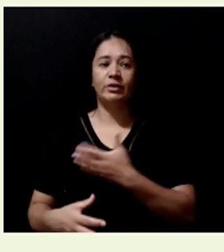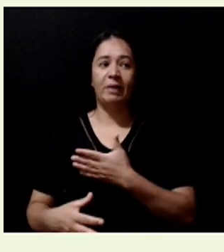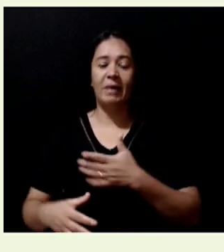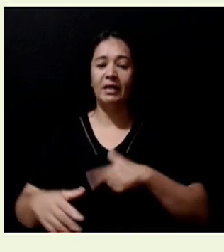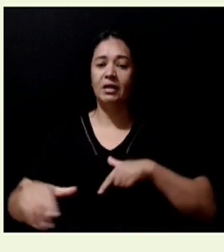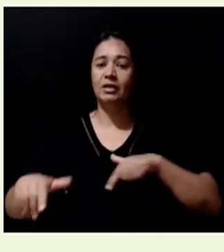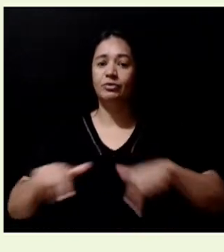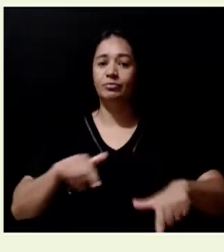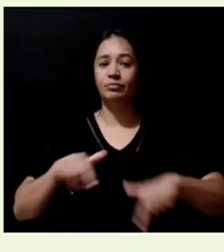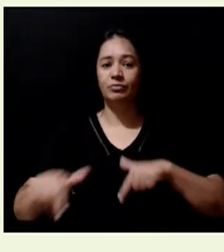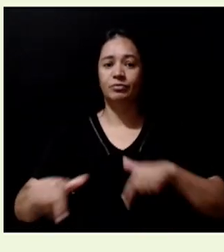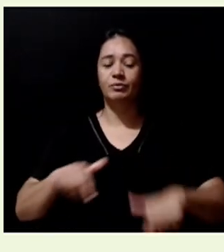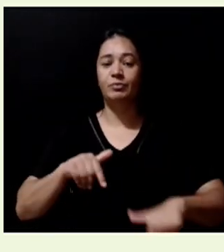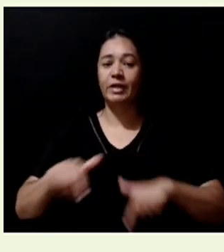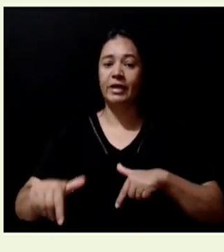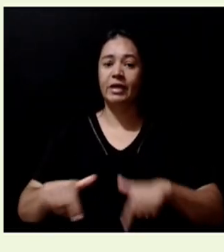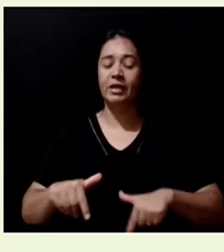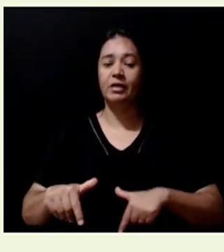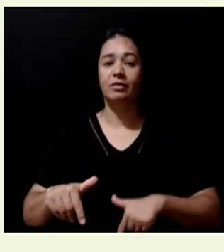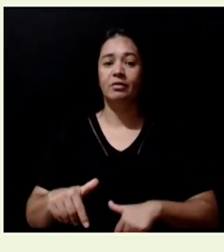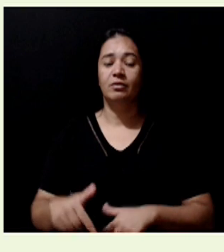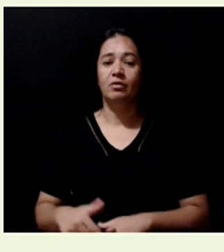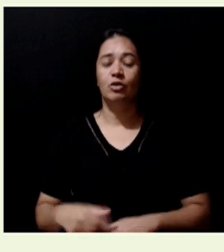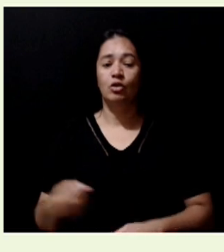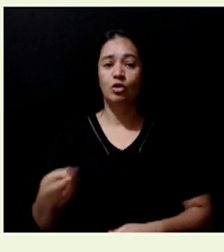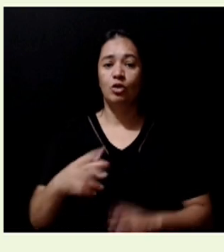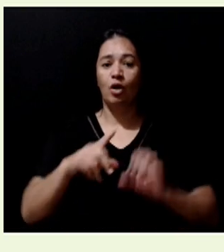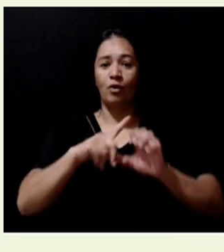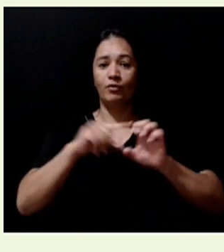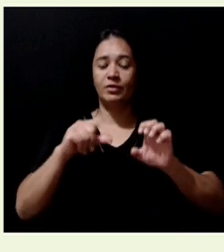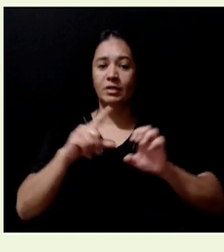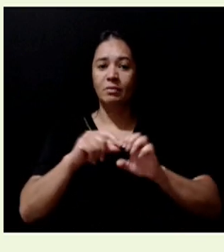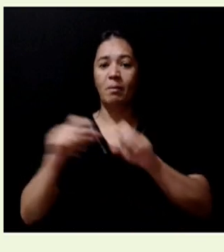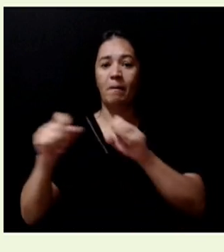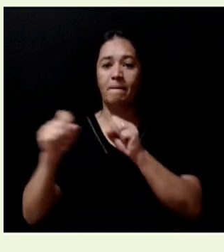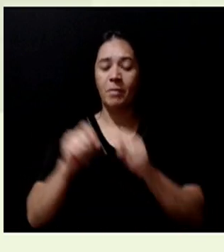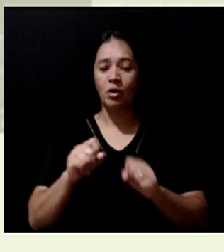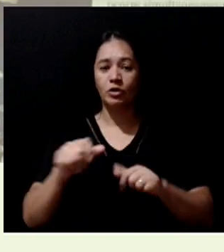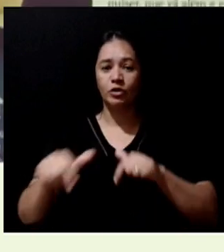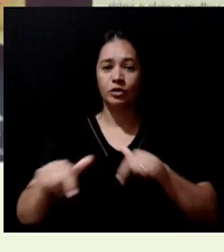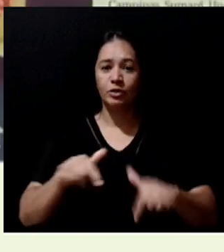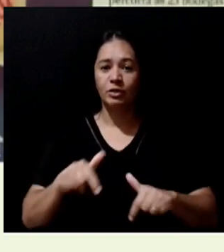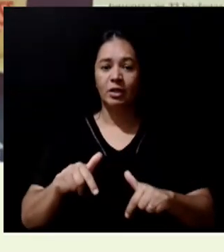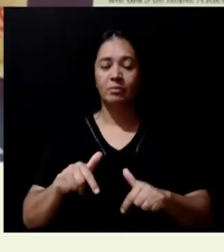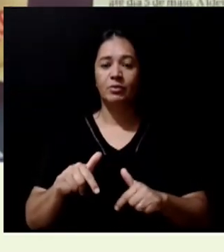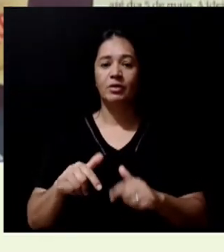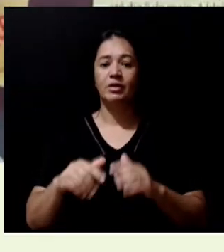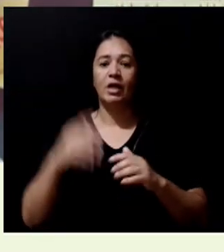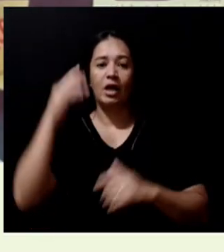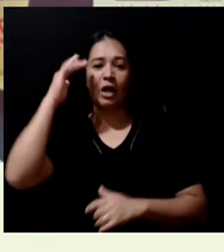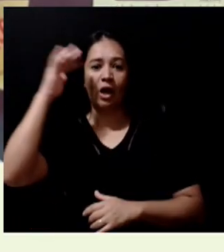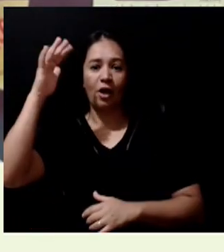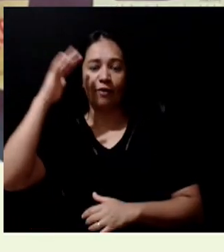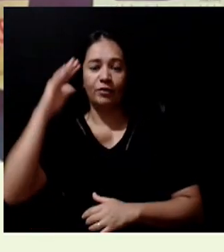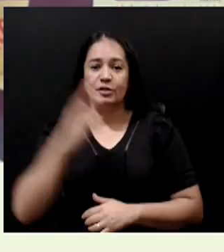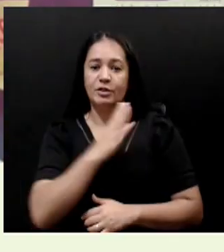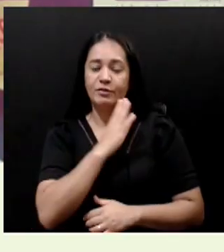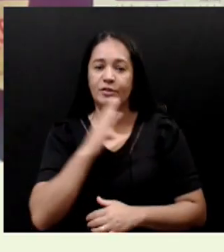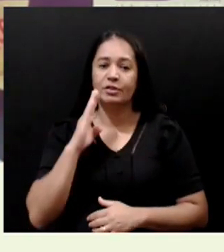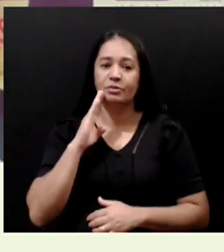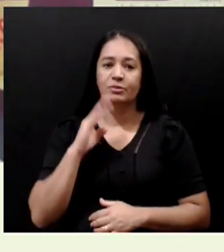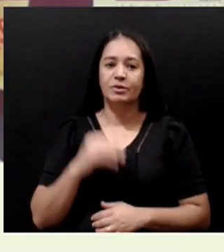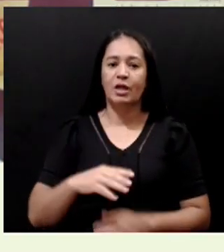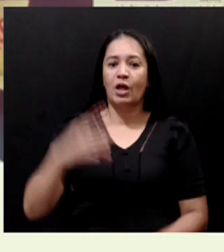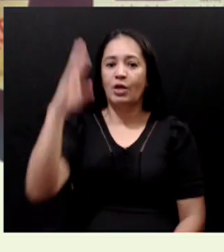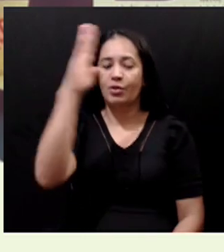fazer com que novos empreendedores possam trabalhar com a filosofia de boteco. No Brasil,